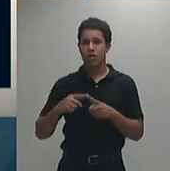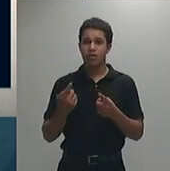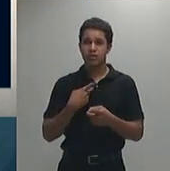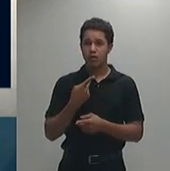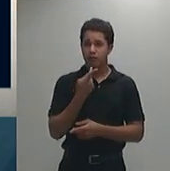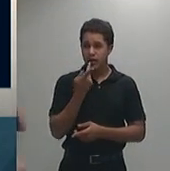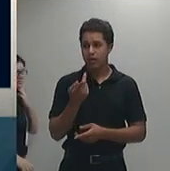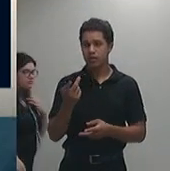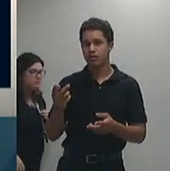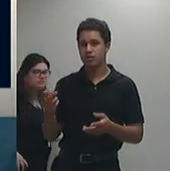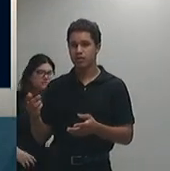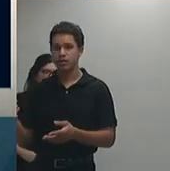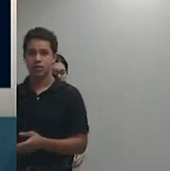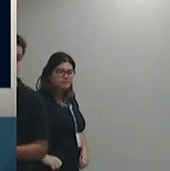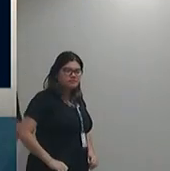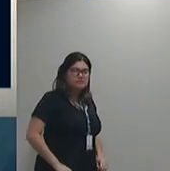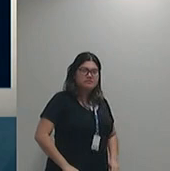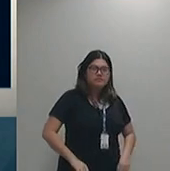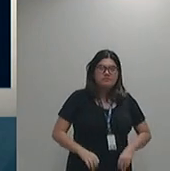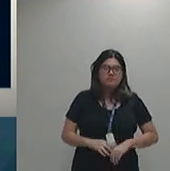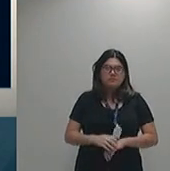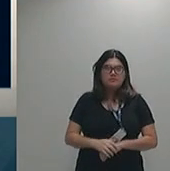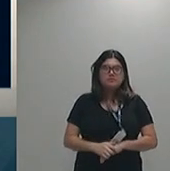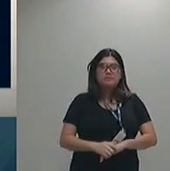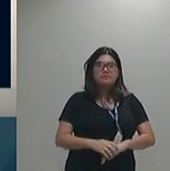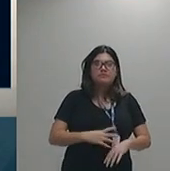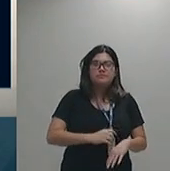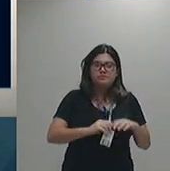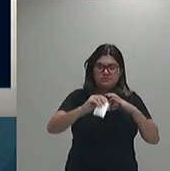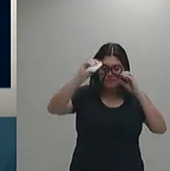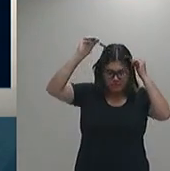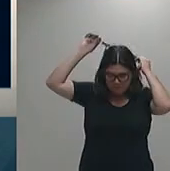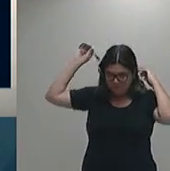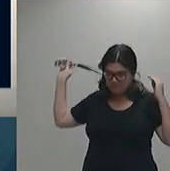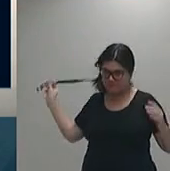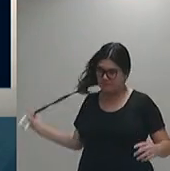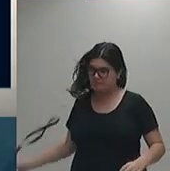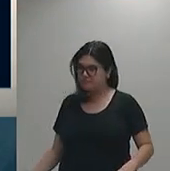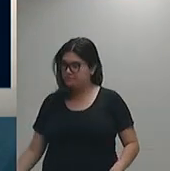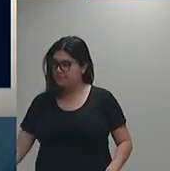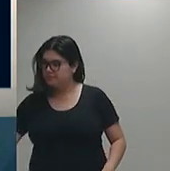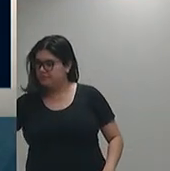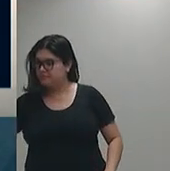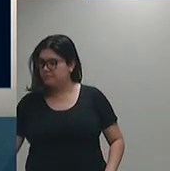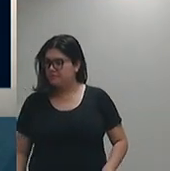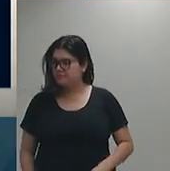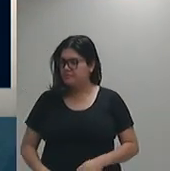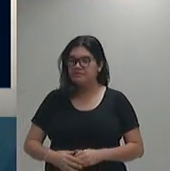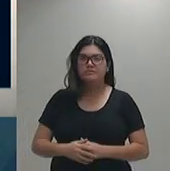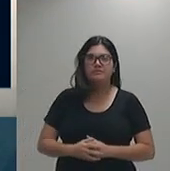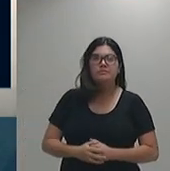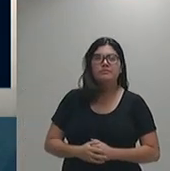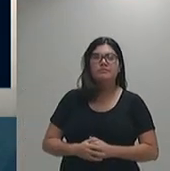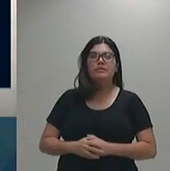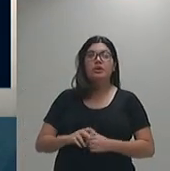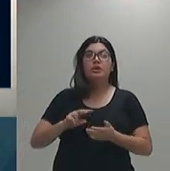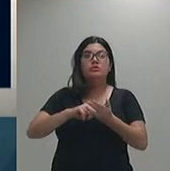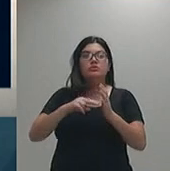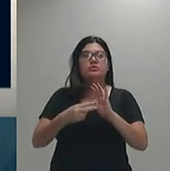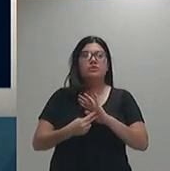do desenquadramento dos requisitos legais para que seja firmado um contrato coletivo ou seja apenas com